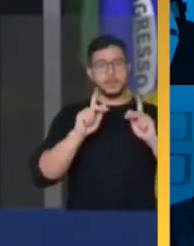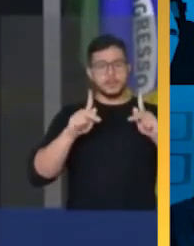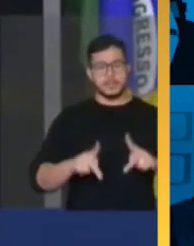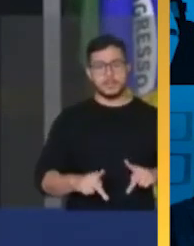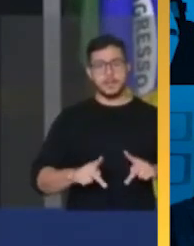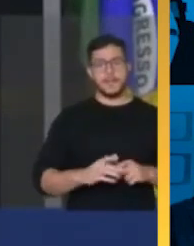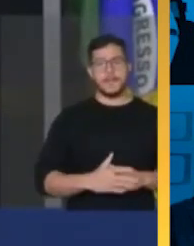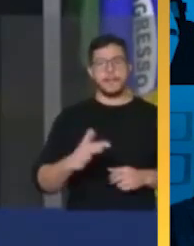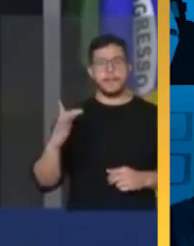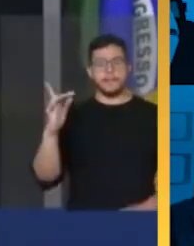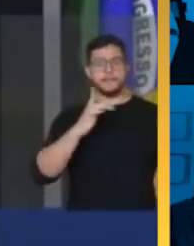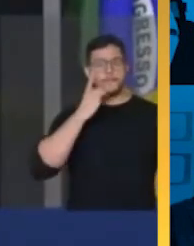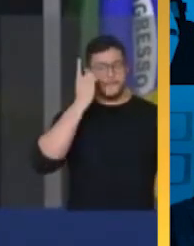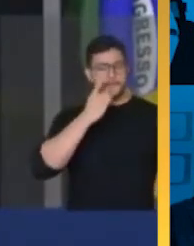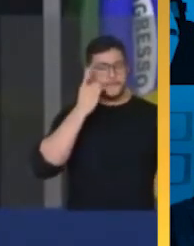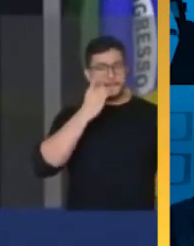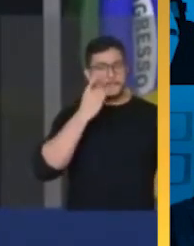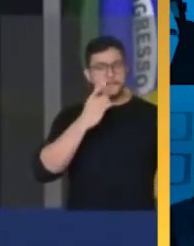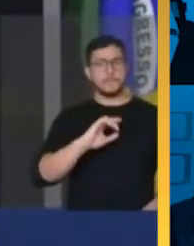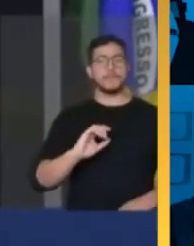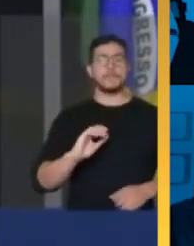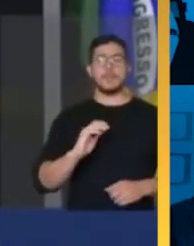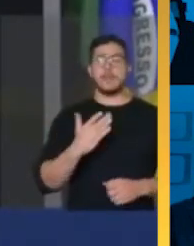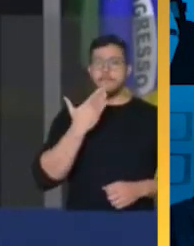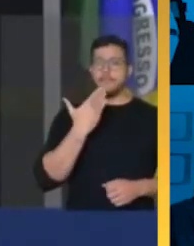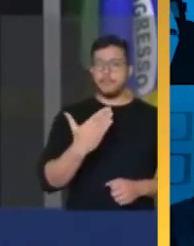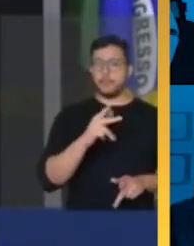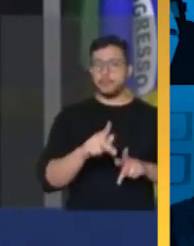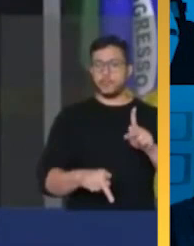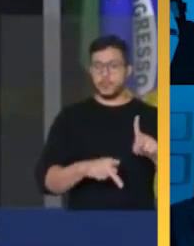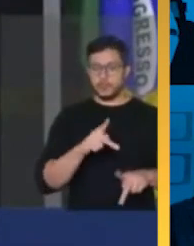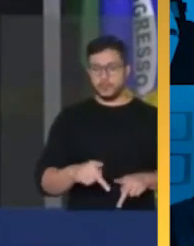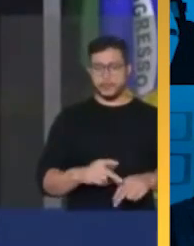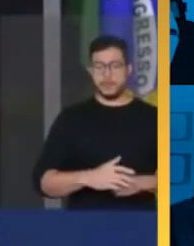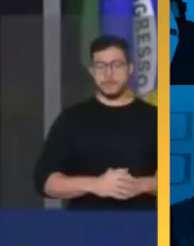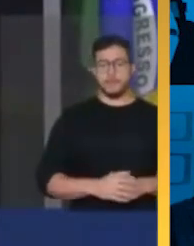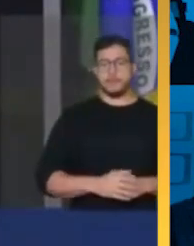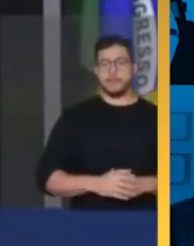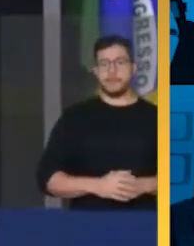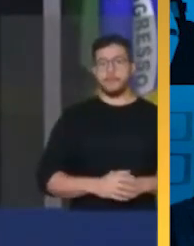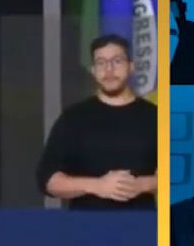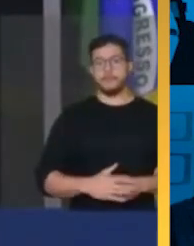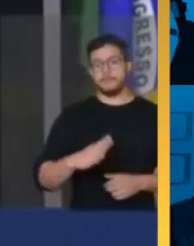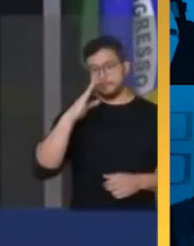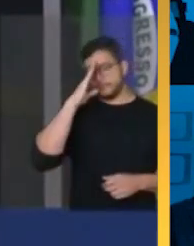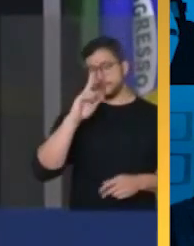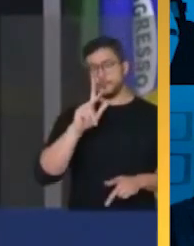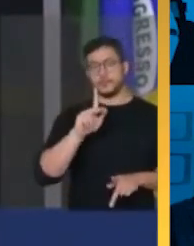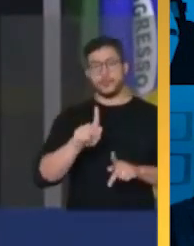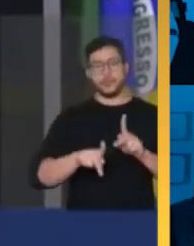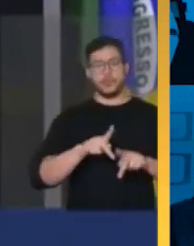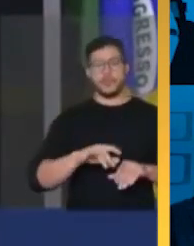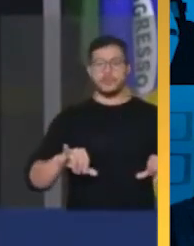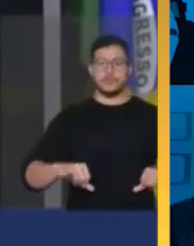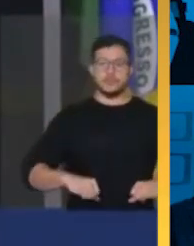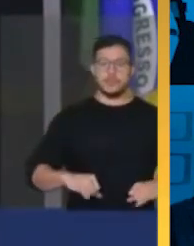pensionistas, os parlamentares que estão do lado do povo, especialmente do povo mais idoso, do povo mais sofrido e que